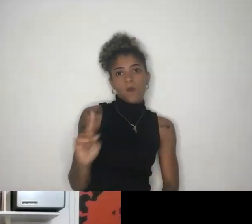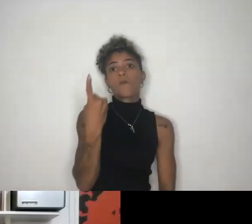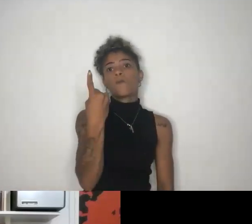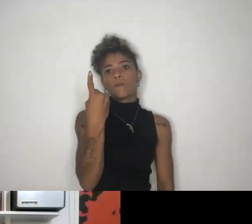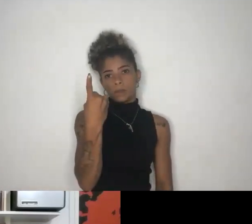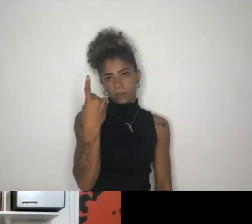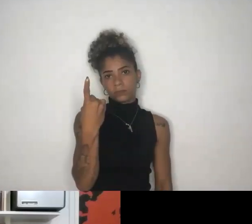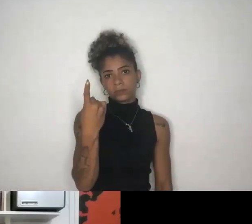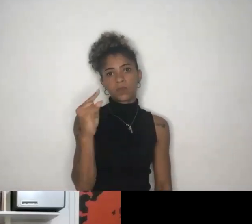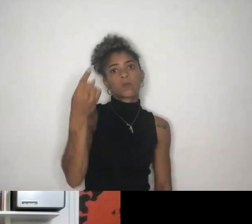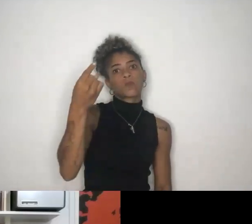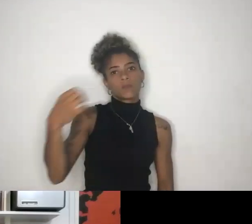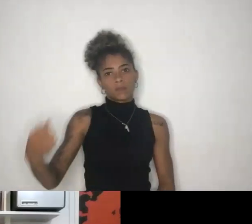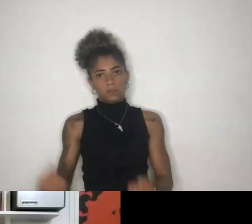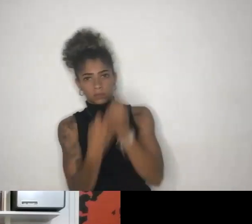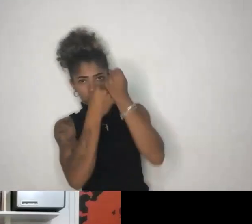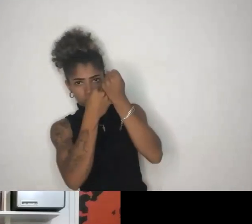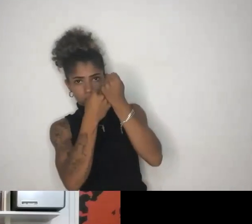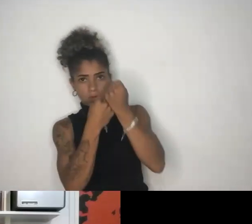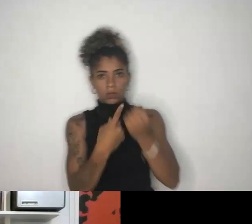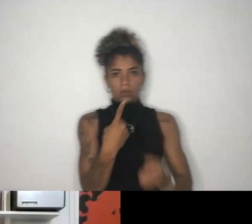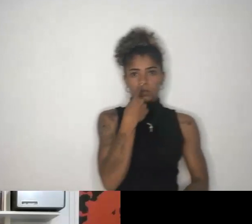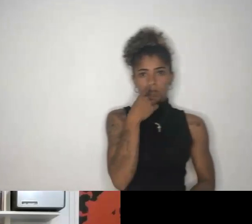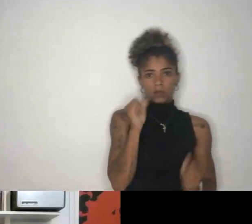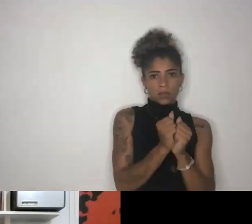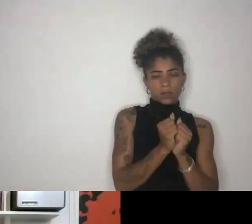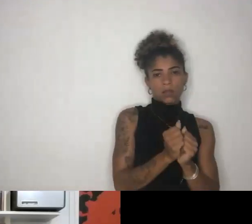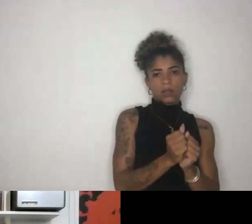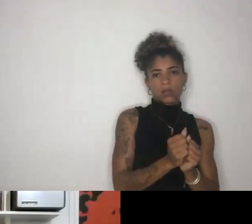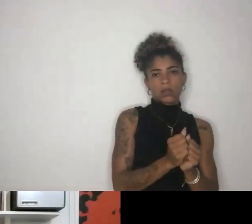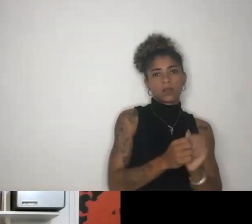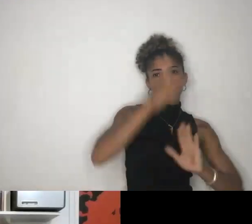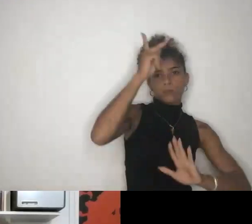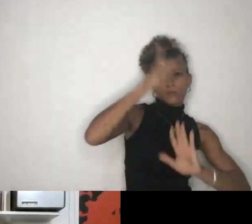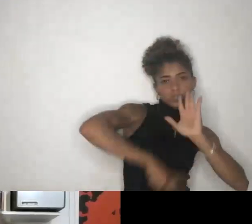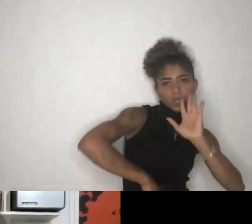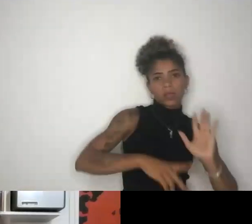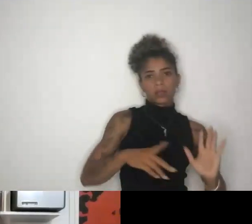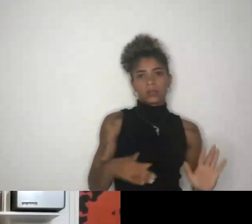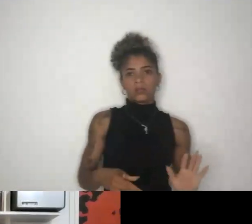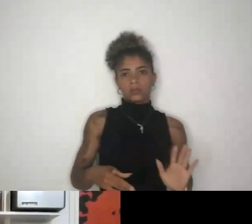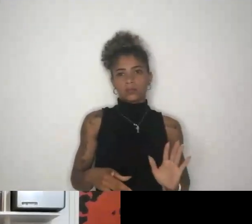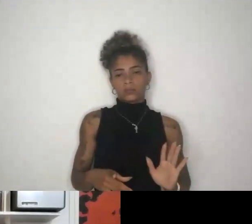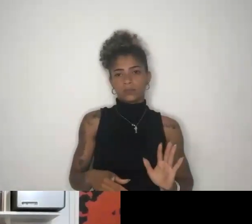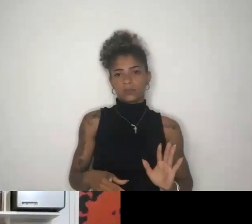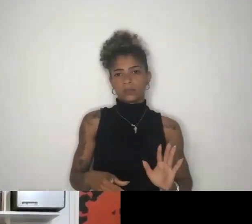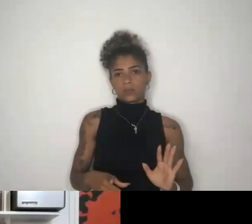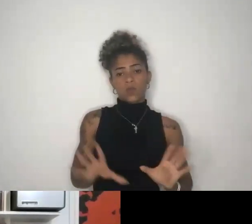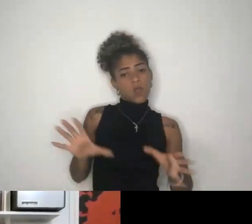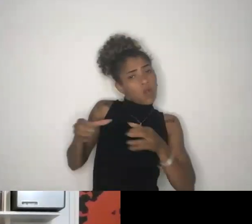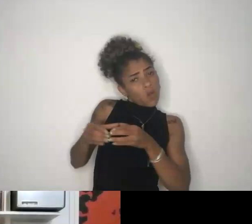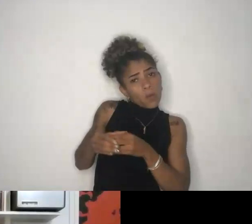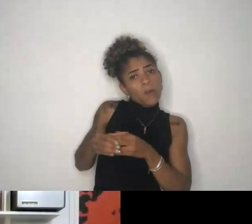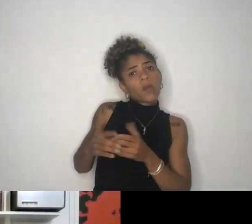um assistente uma pessoa mais próxima na parte de projeto montar um time que depois ele pode